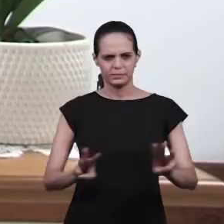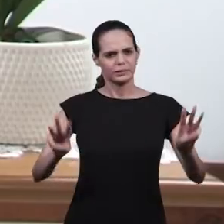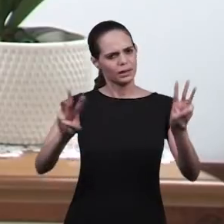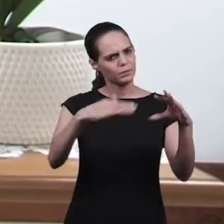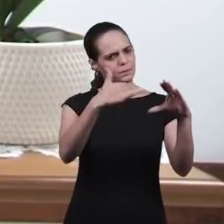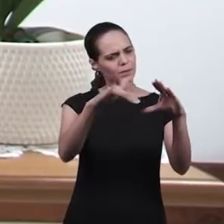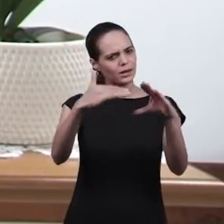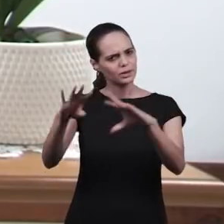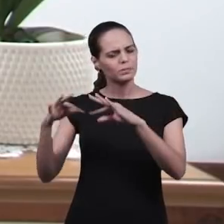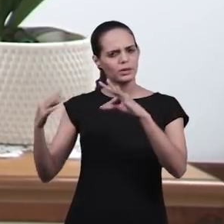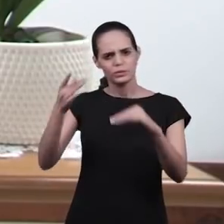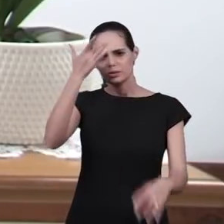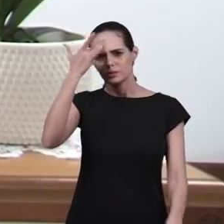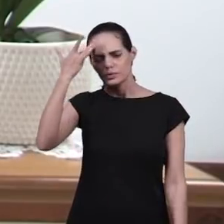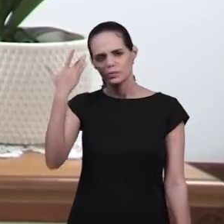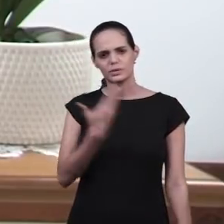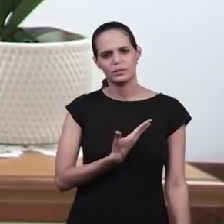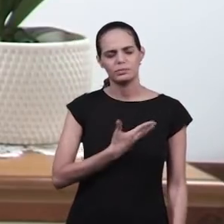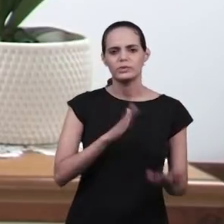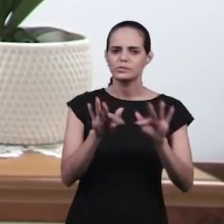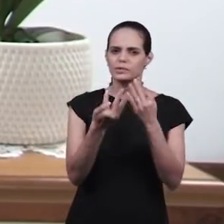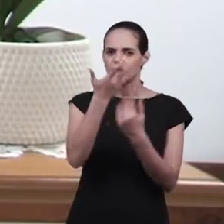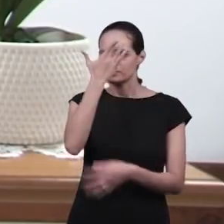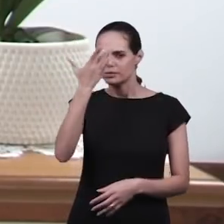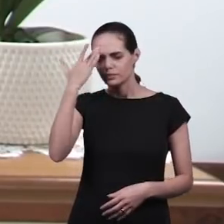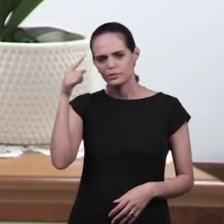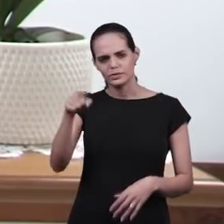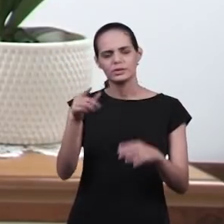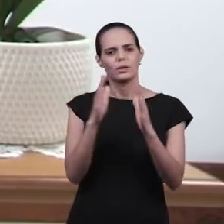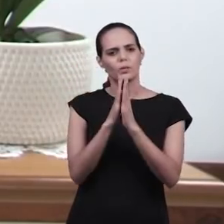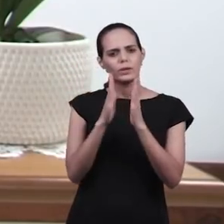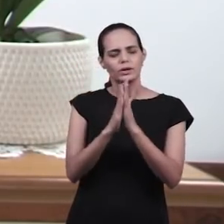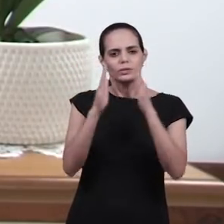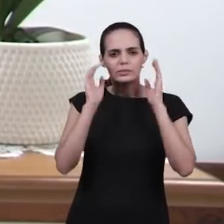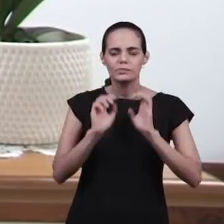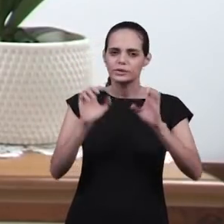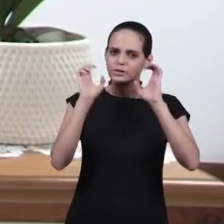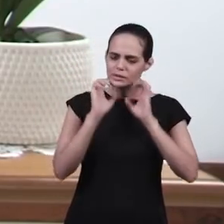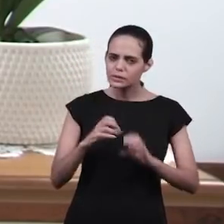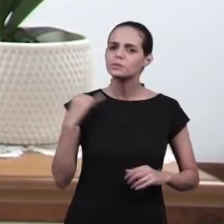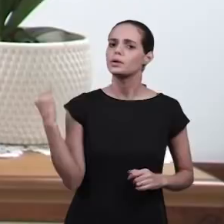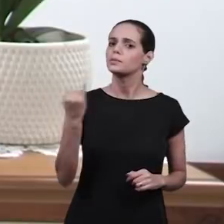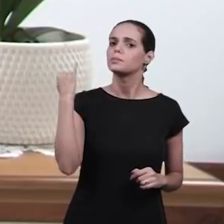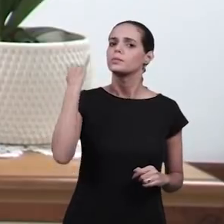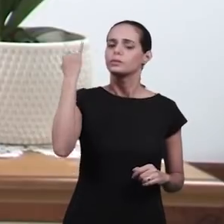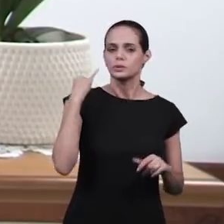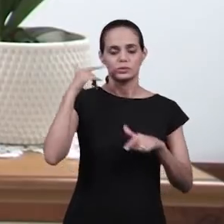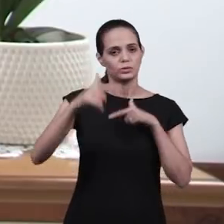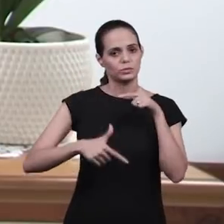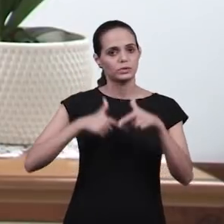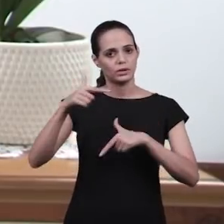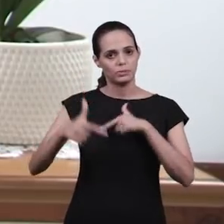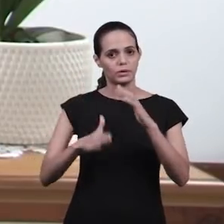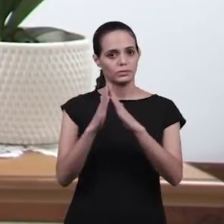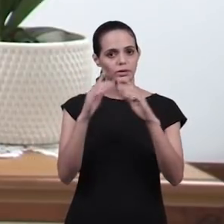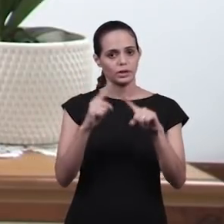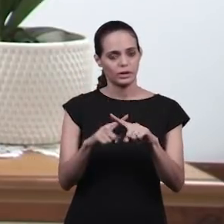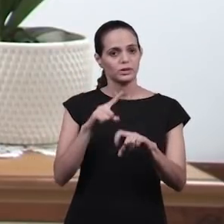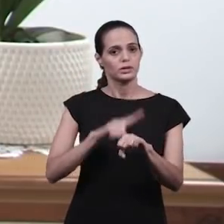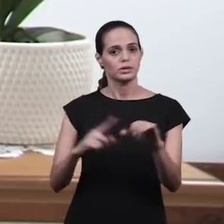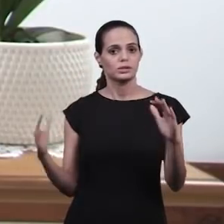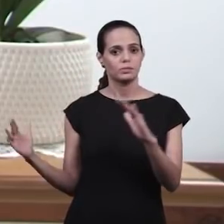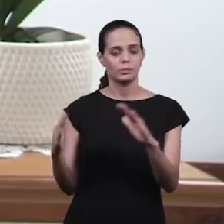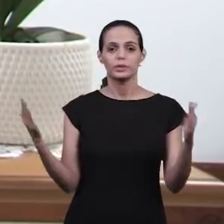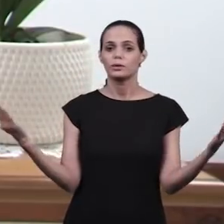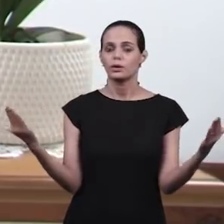link para os seus amigos, familiares, aqueles pelos quais você está orando, você está evangelizando. É muito importante o trabalho